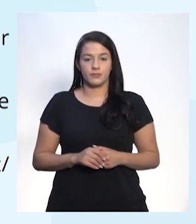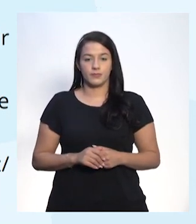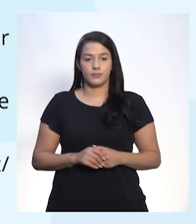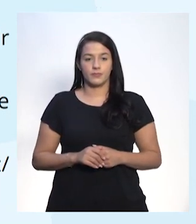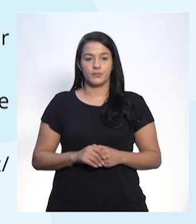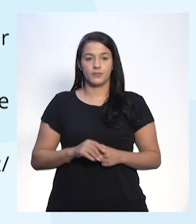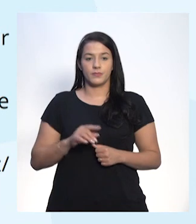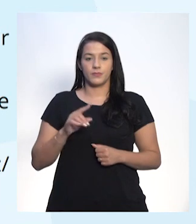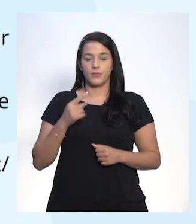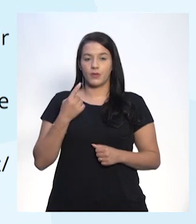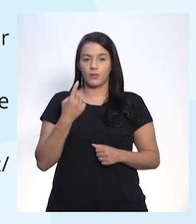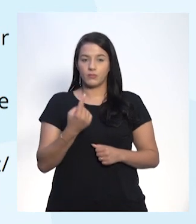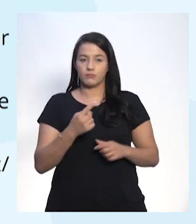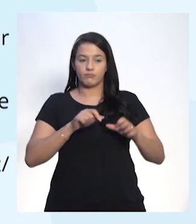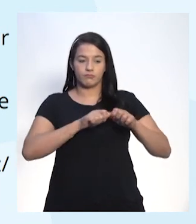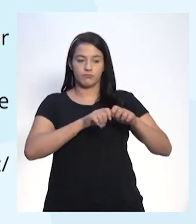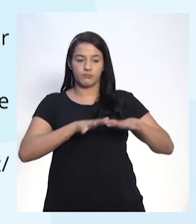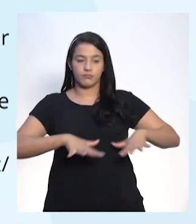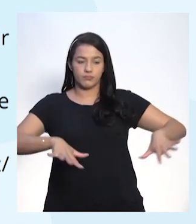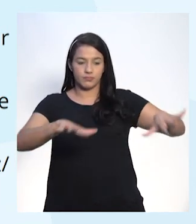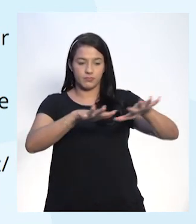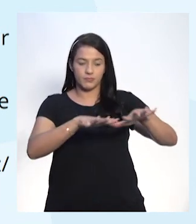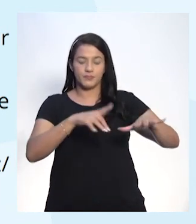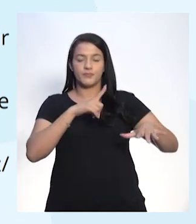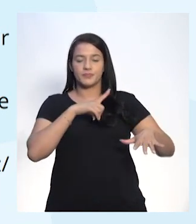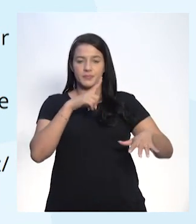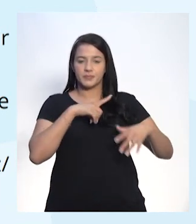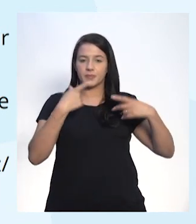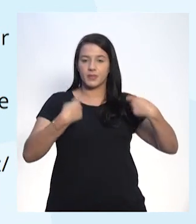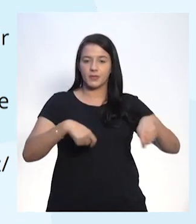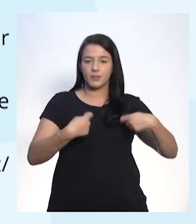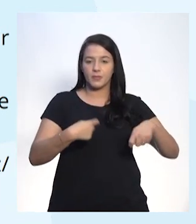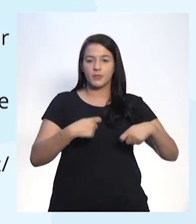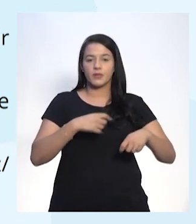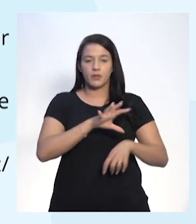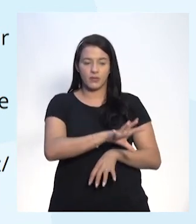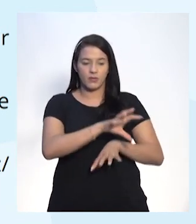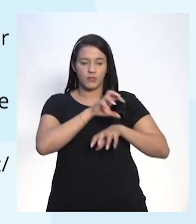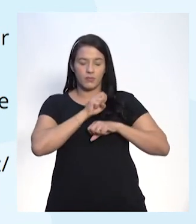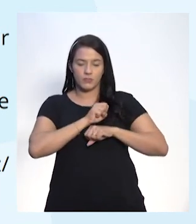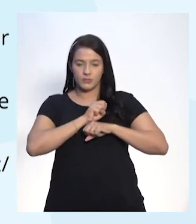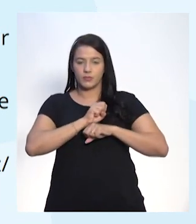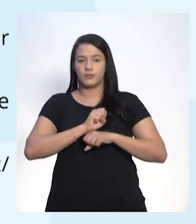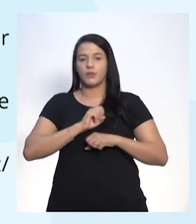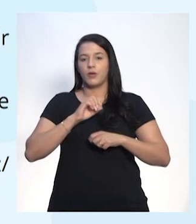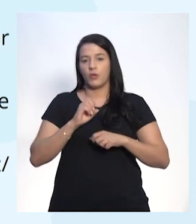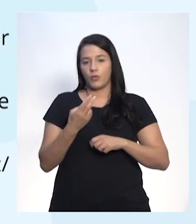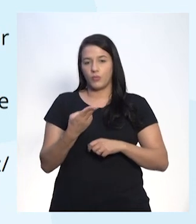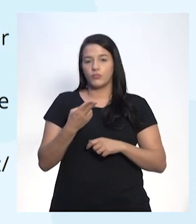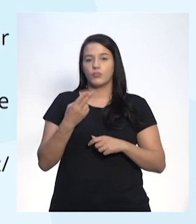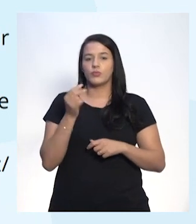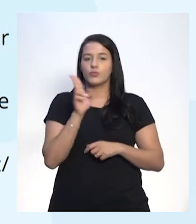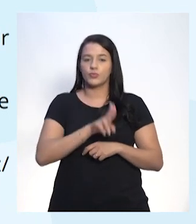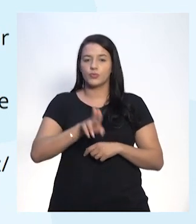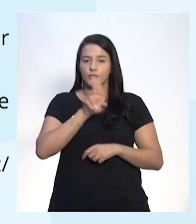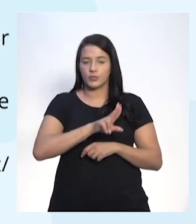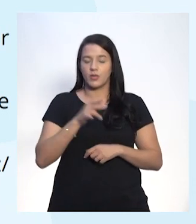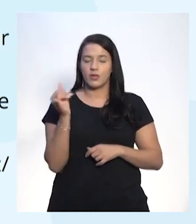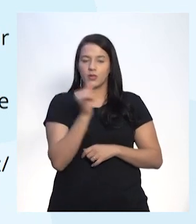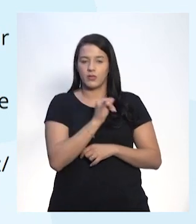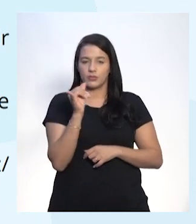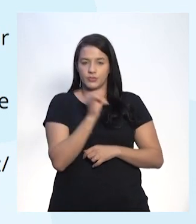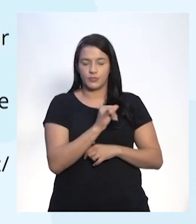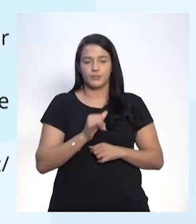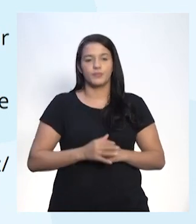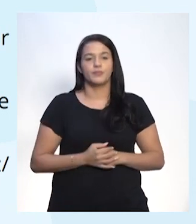energy. Uma grande área de superfície é necessária para absorver ou coletar uma quantidade útil de energia. Então, olha